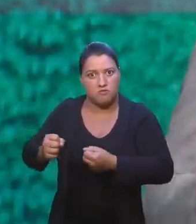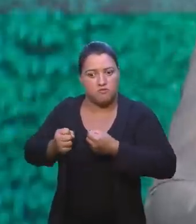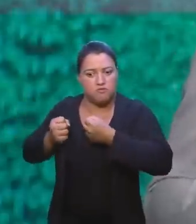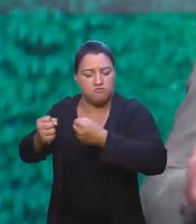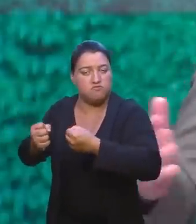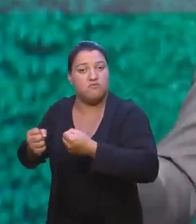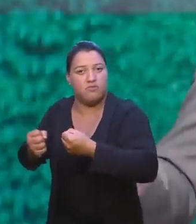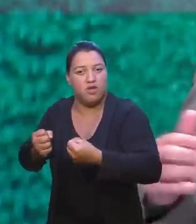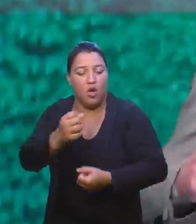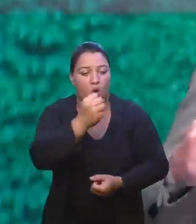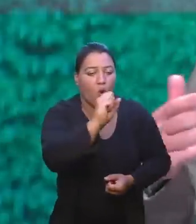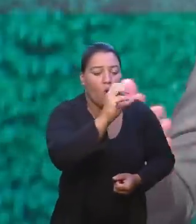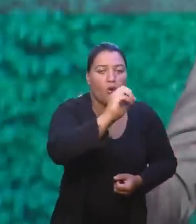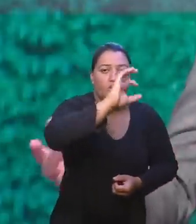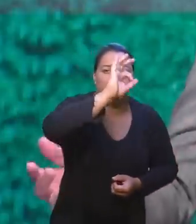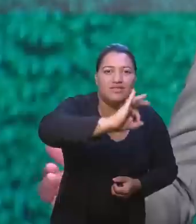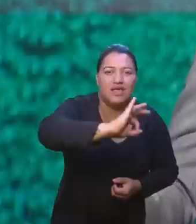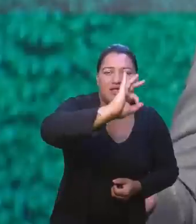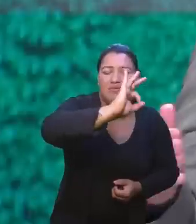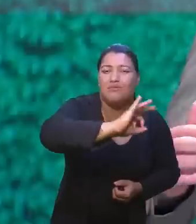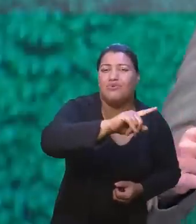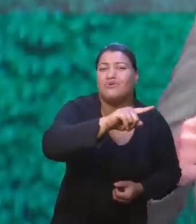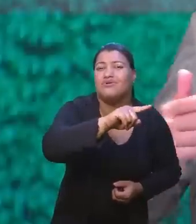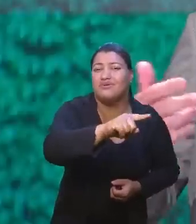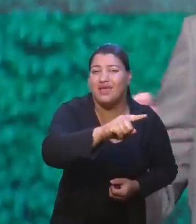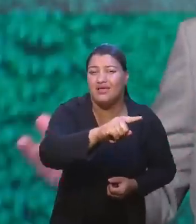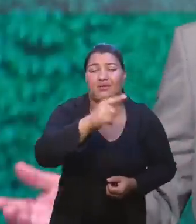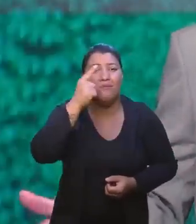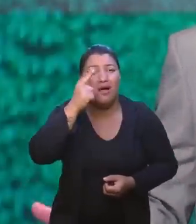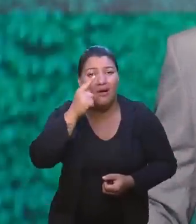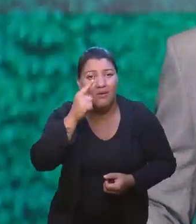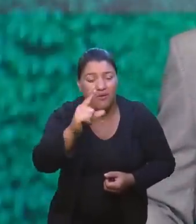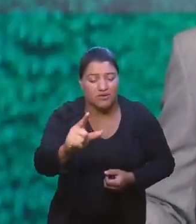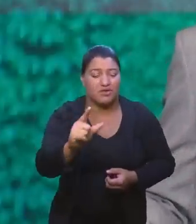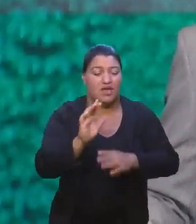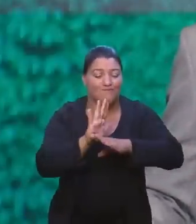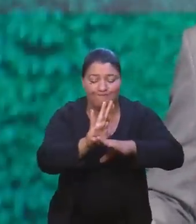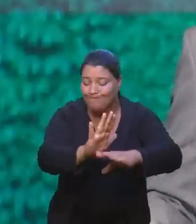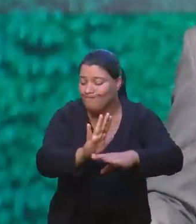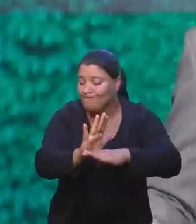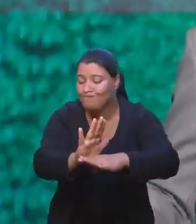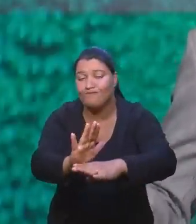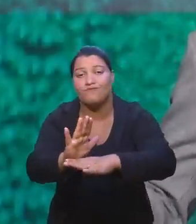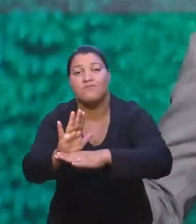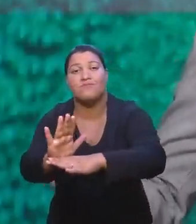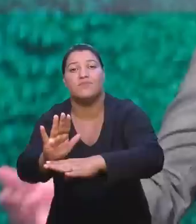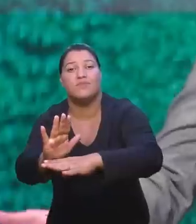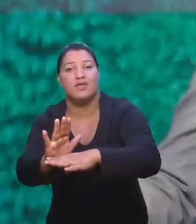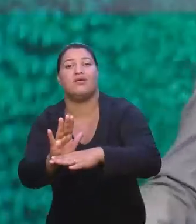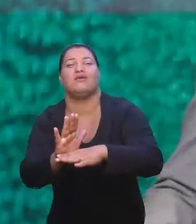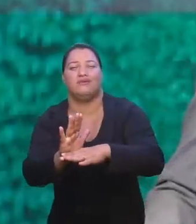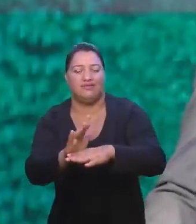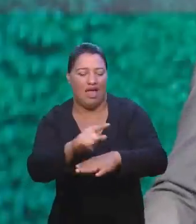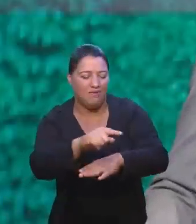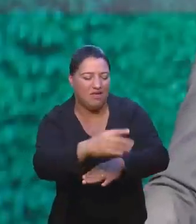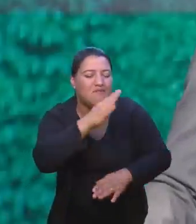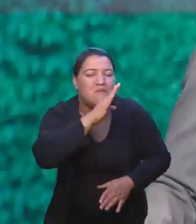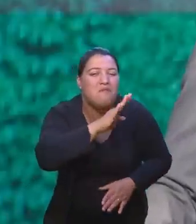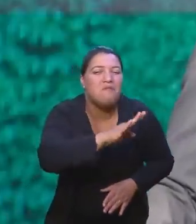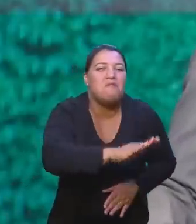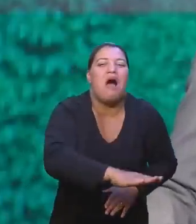80%, em geral, correndo para atender aos instintos primários, os prazeres degradantes,